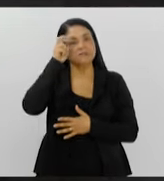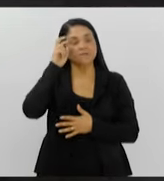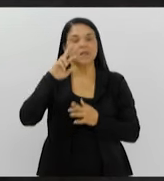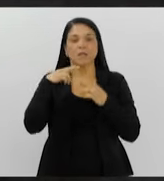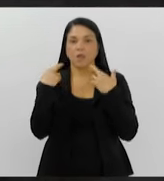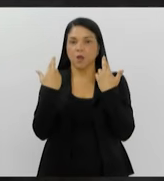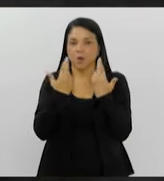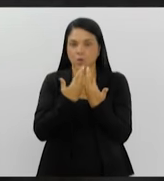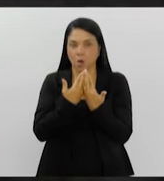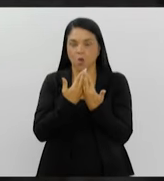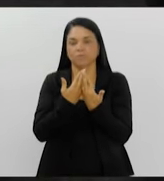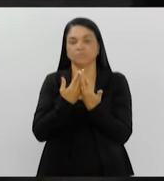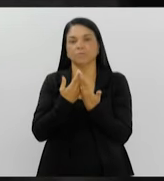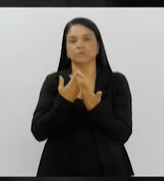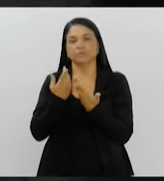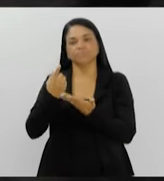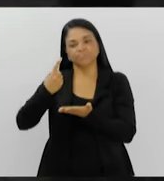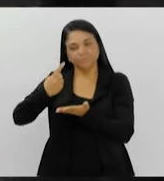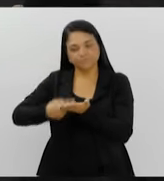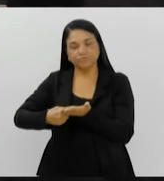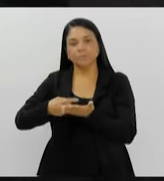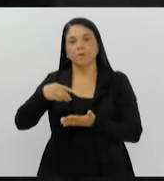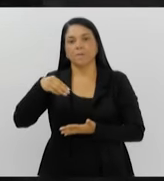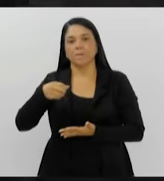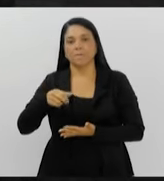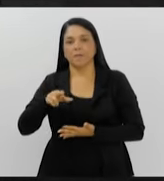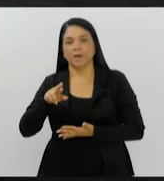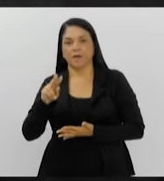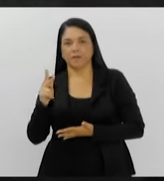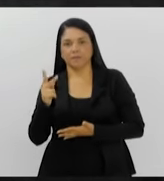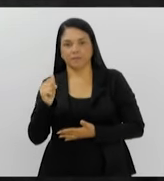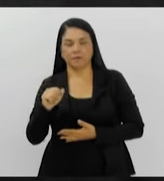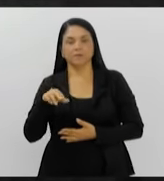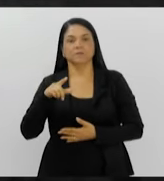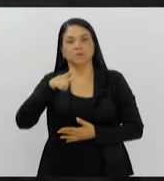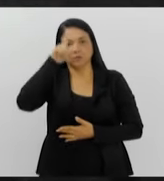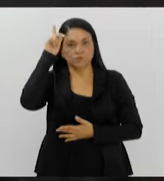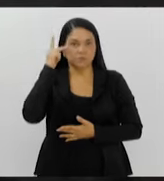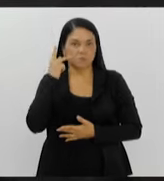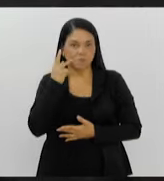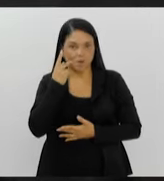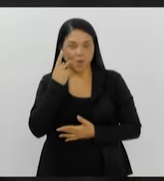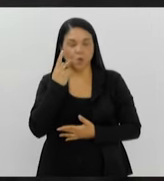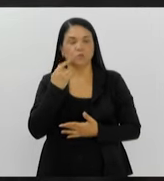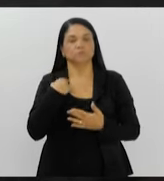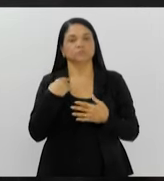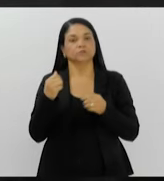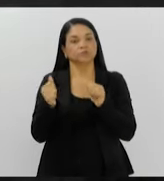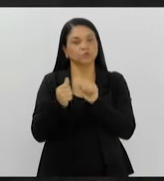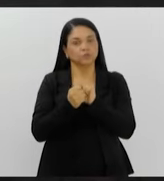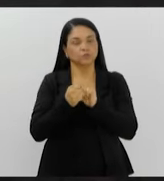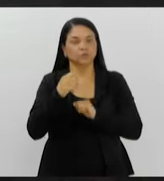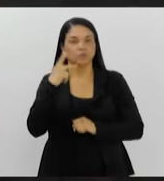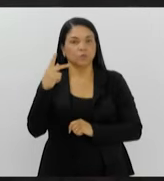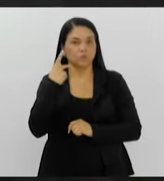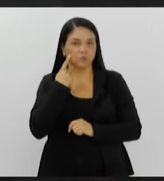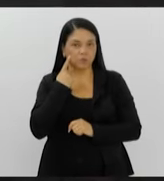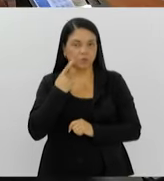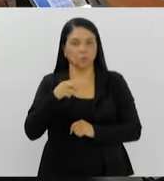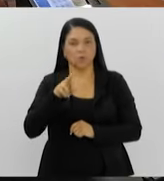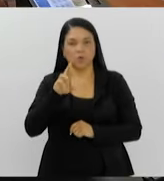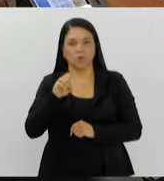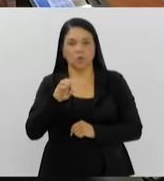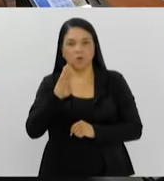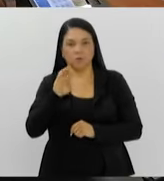Luiz para nos acompanhar com Dr Robson E aí com certeza na próxima semana se Deus quiser a gente vai tentar boas notícias para vocês